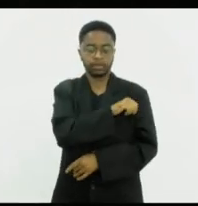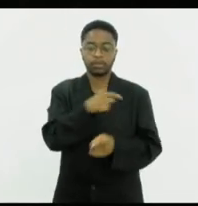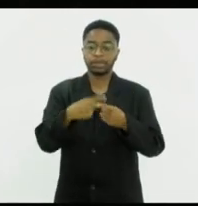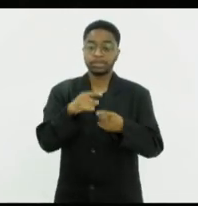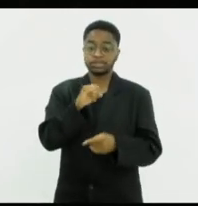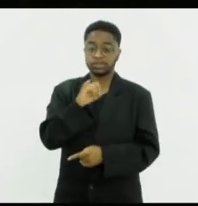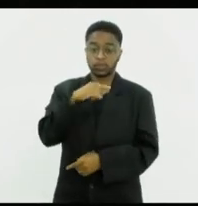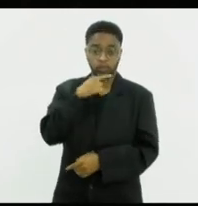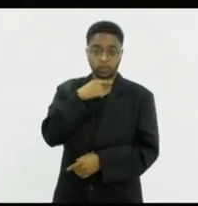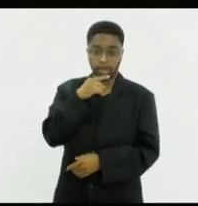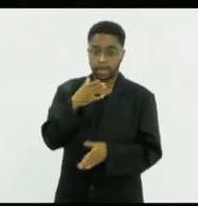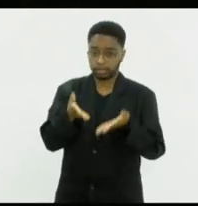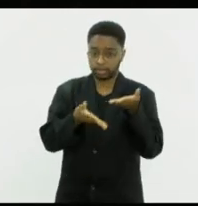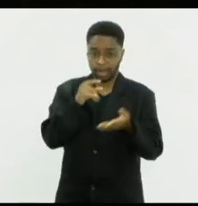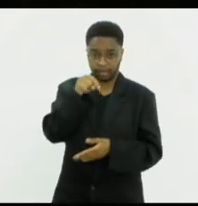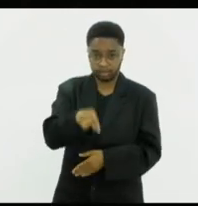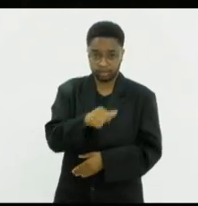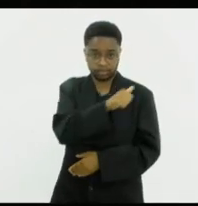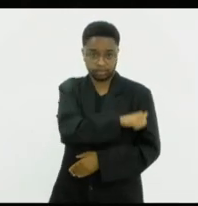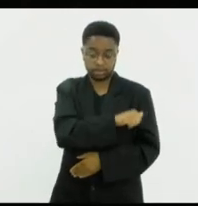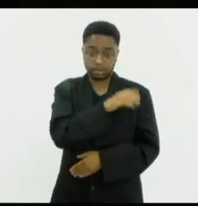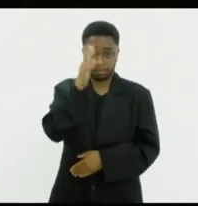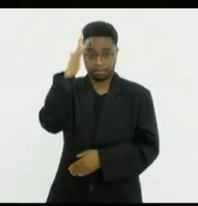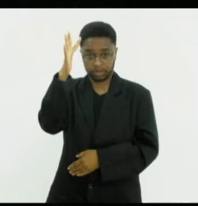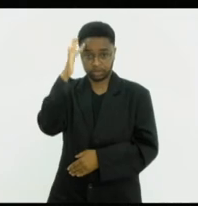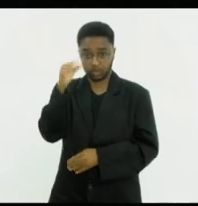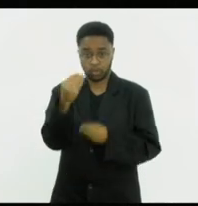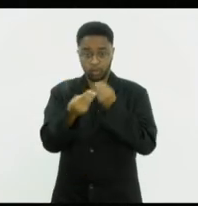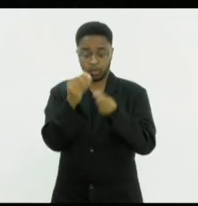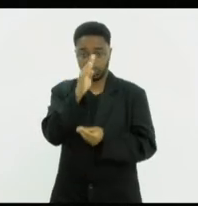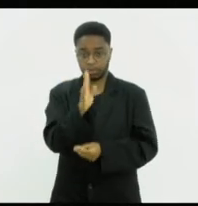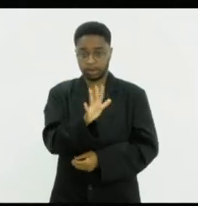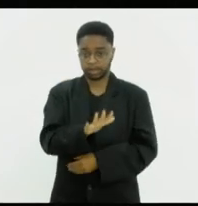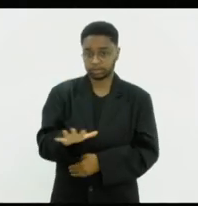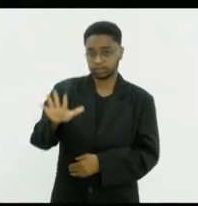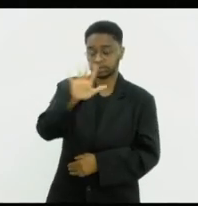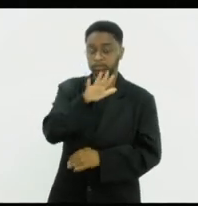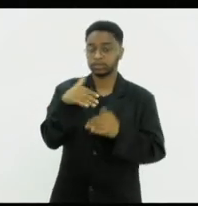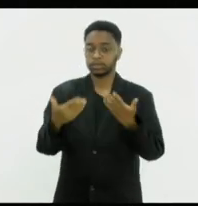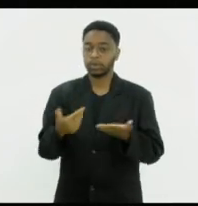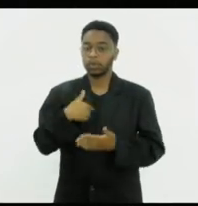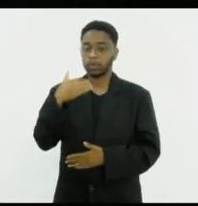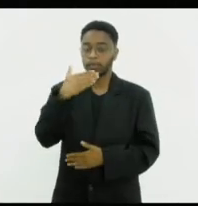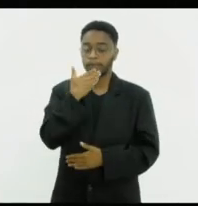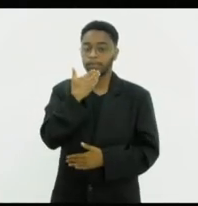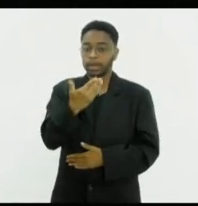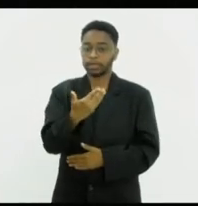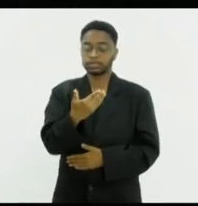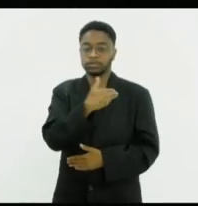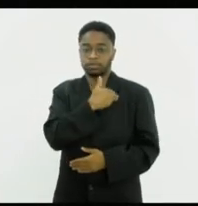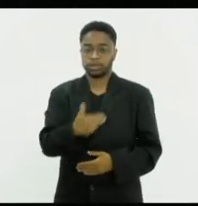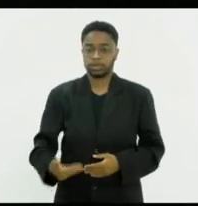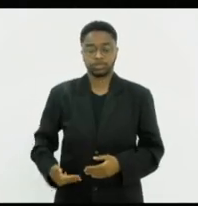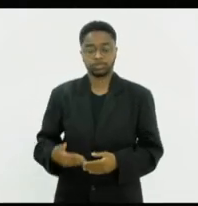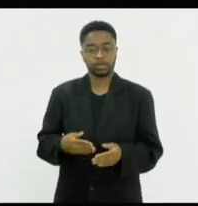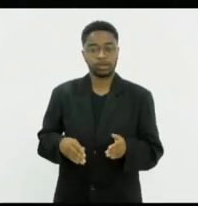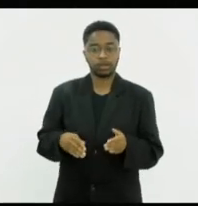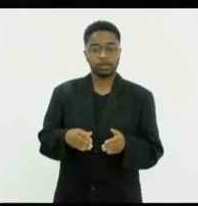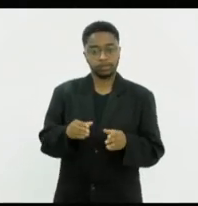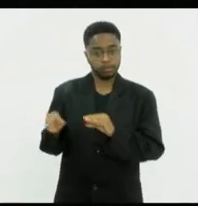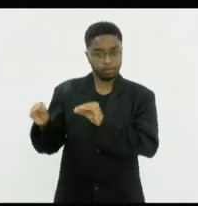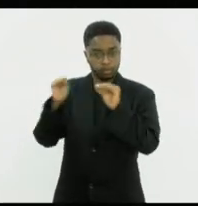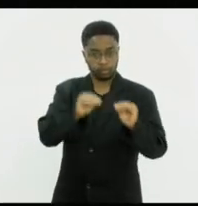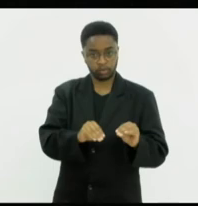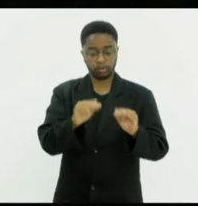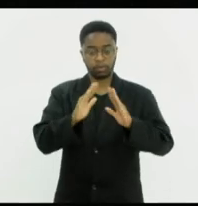nem do nosso estado, imagina do resto do Brasil. Então, eu peço que a ministra venha morar aqui no Rio de